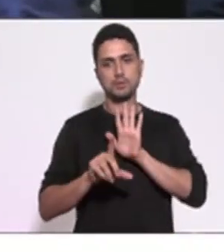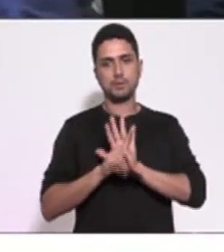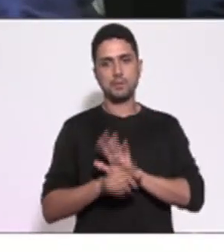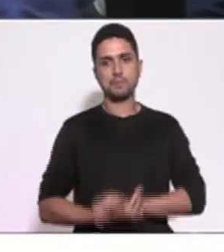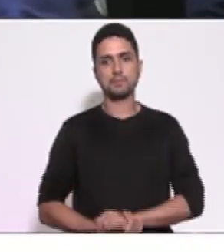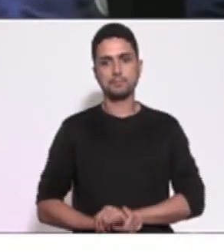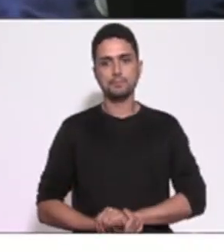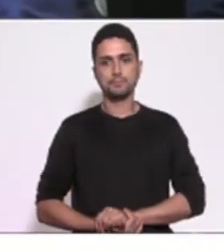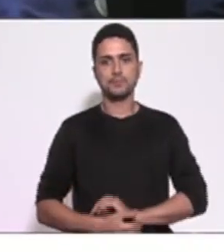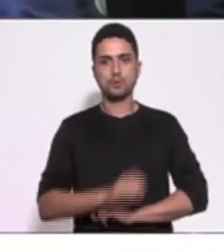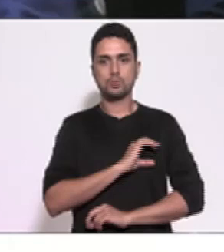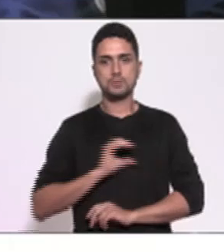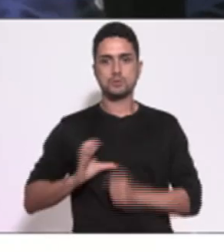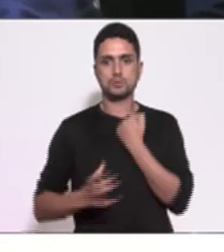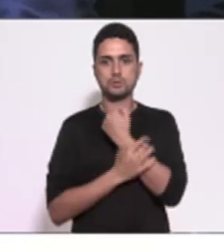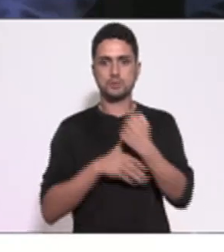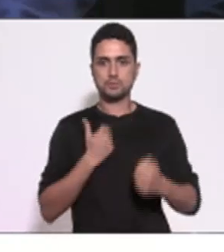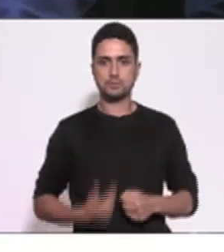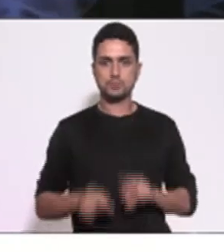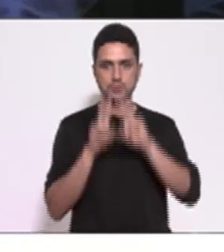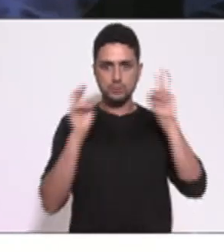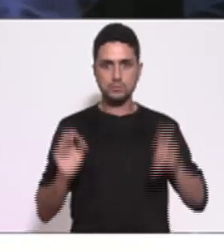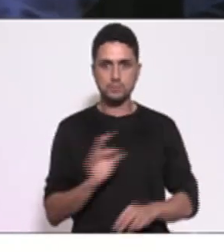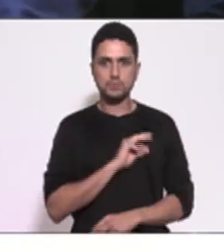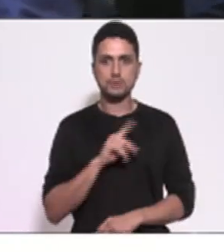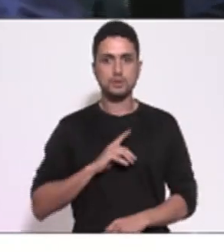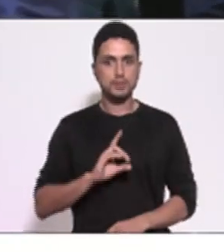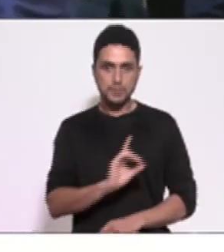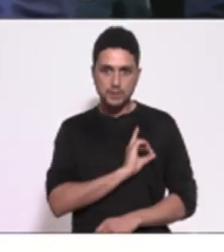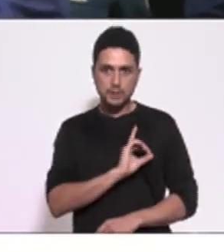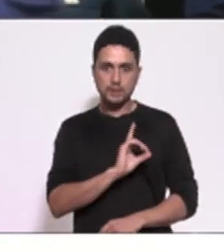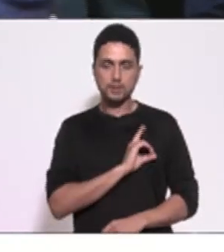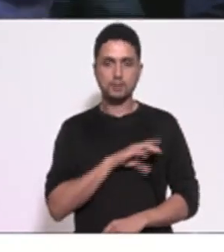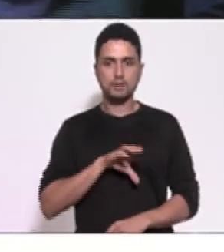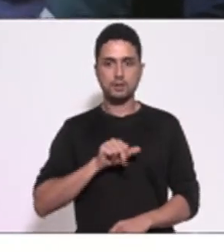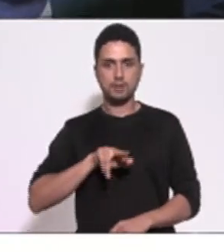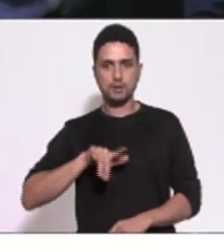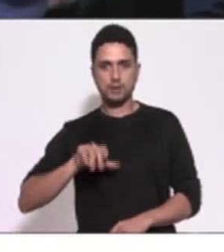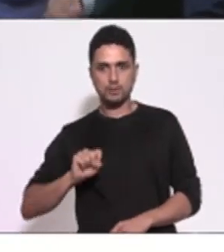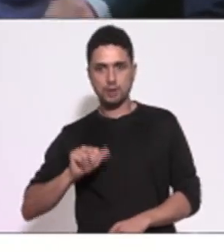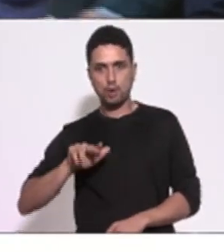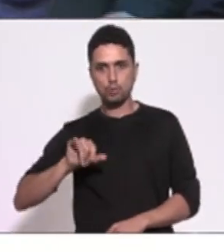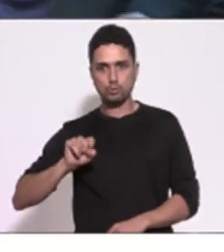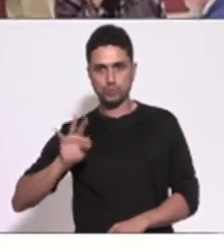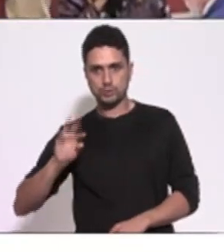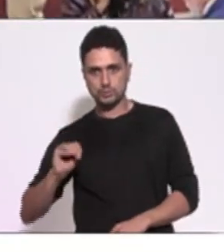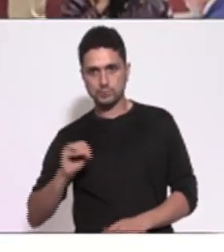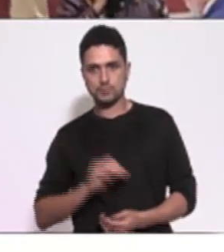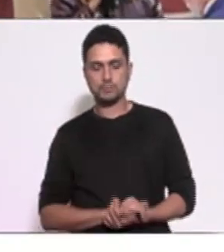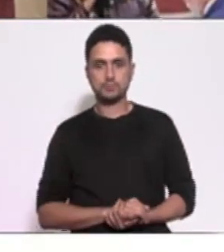Pela Comissão de Segurança Pública e Ação de Polícia, deputado delegado Carlos Augusto.